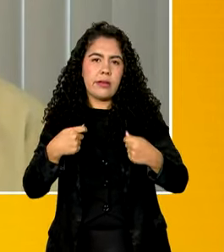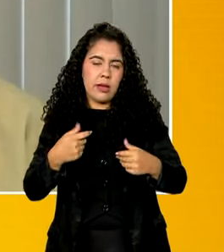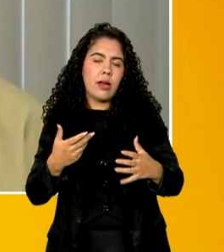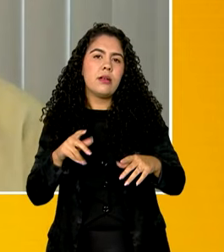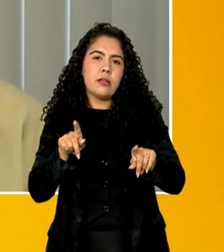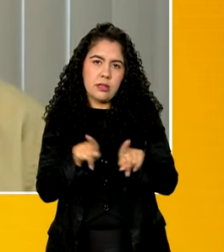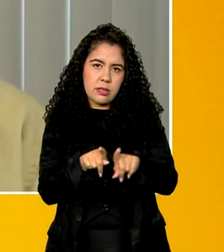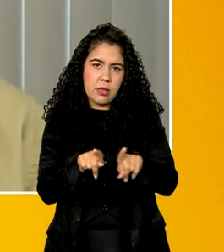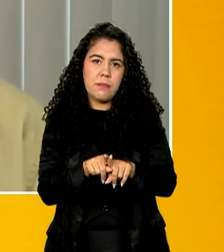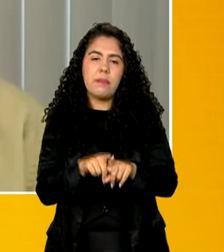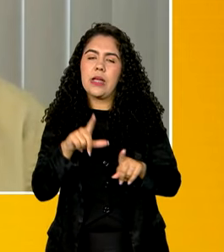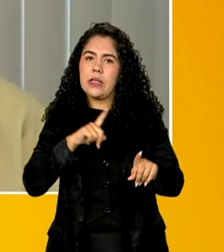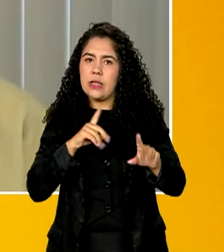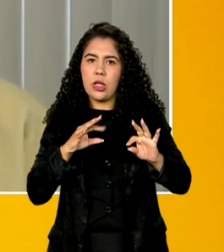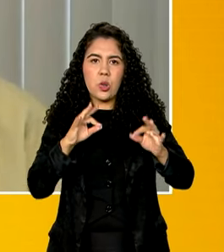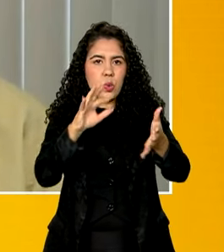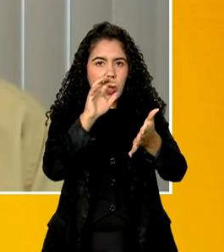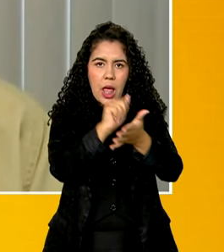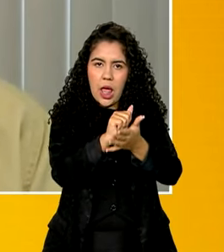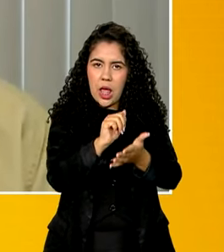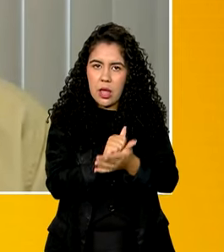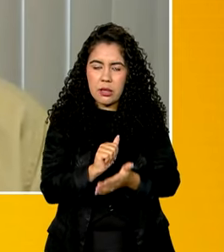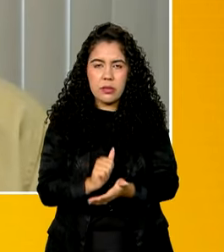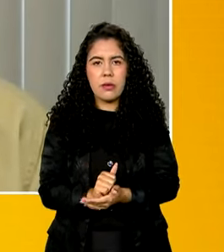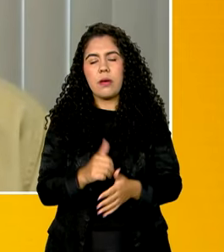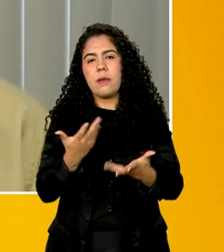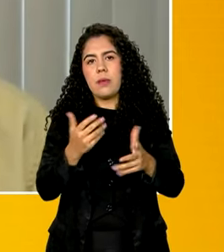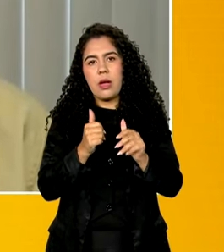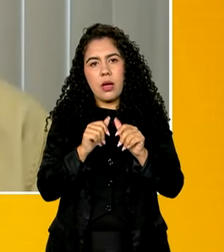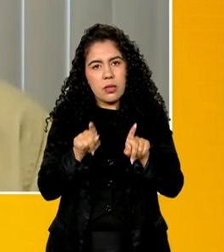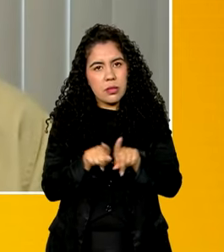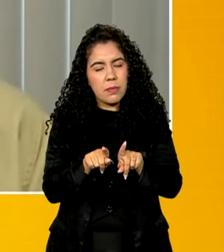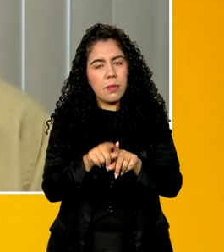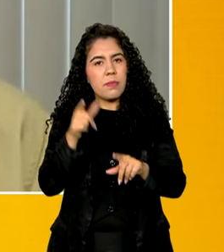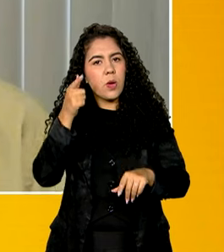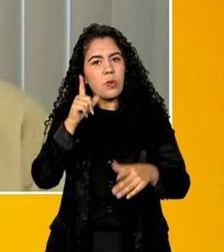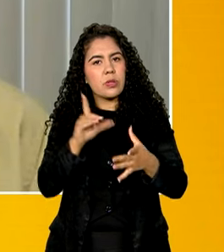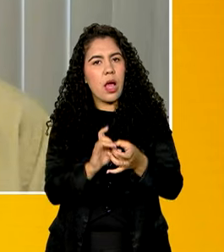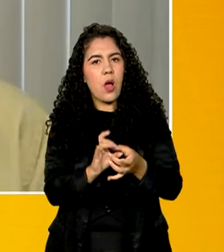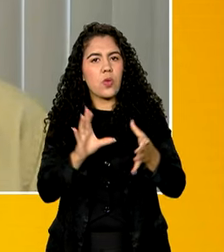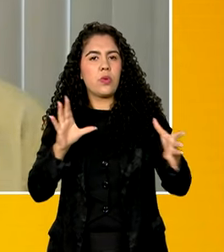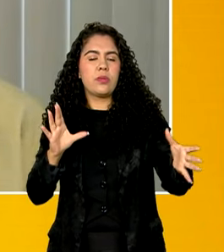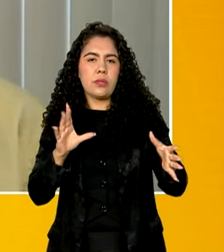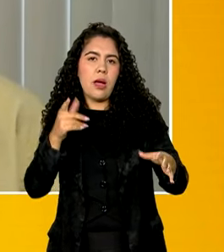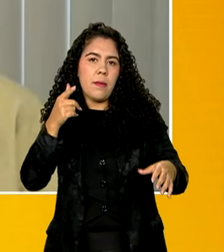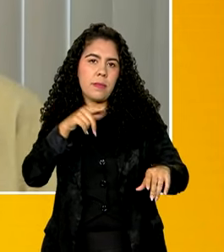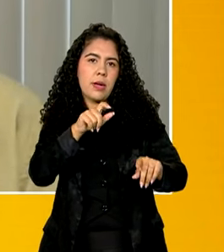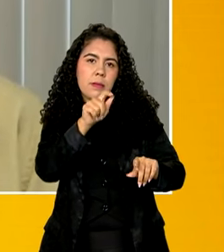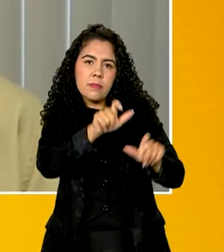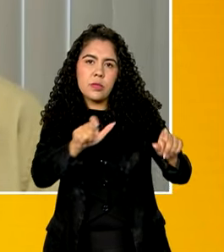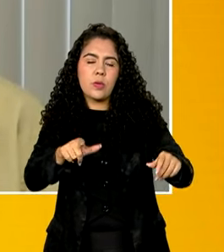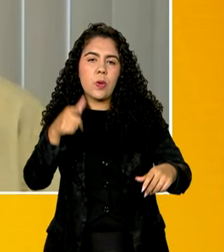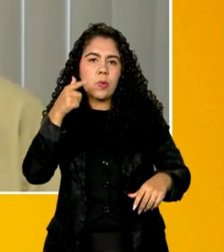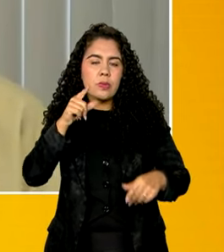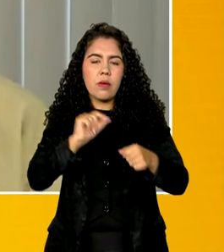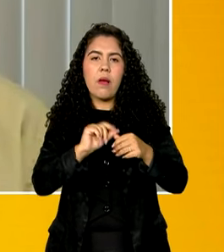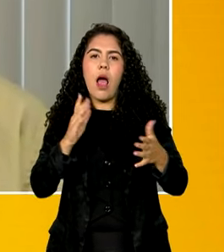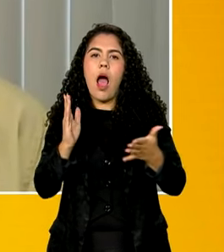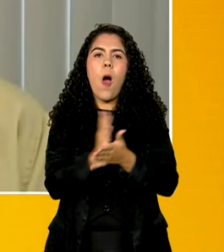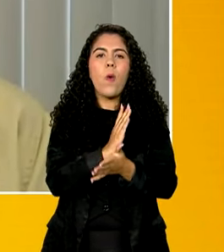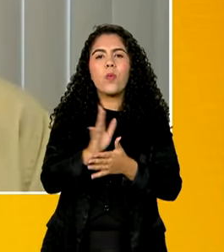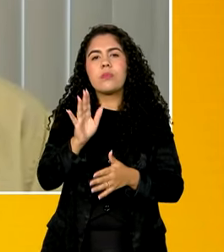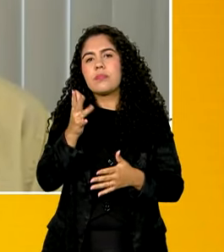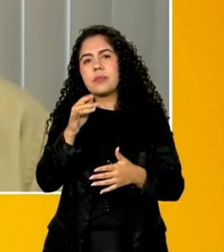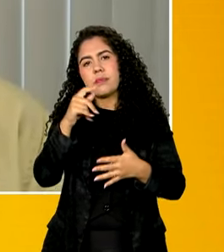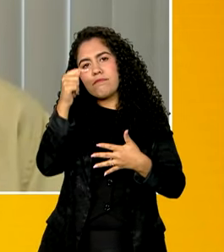também temos isso tudo registrado para acompanhar e autorizar que o procedimento aí seja feito. Então, eu citei alguns exemplos